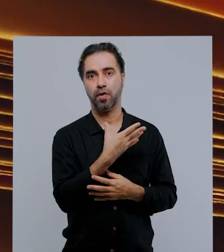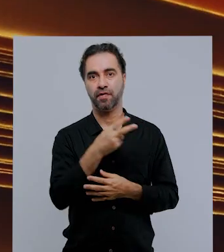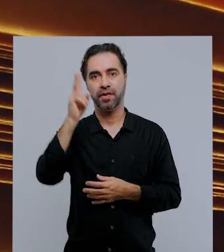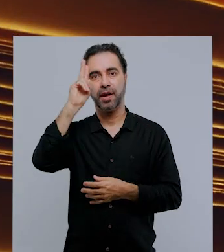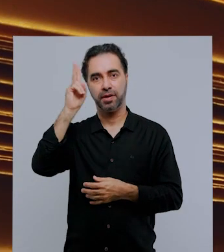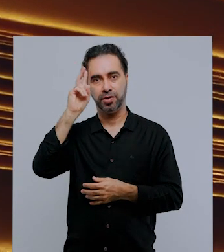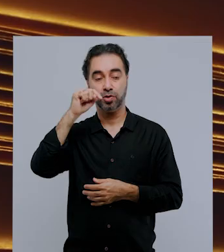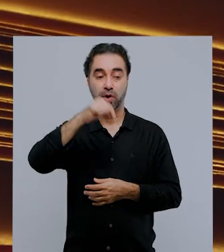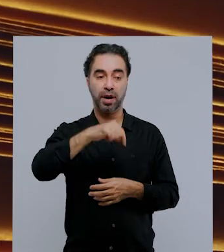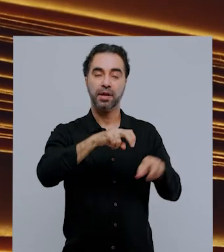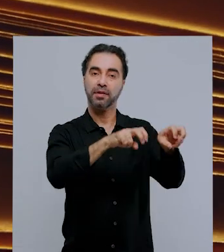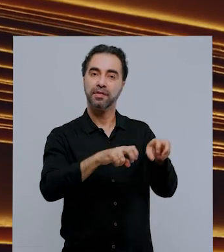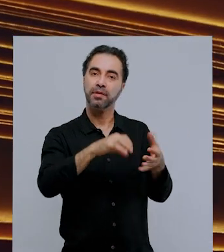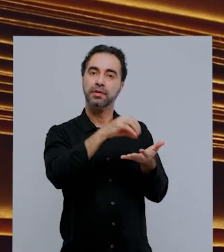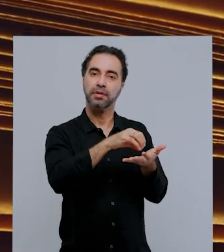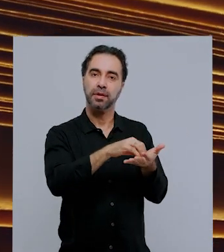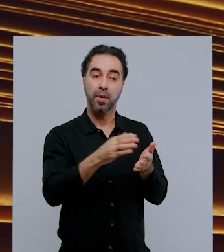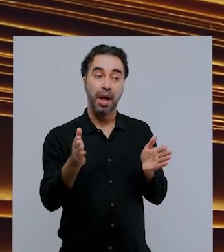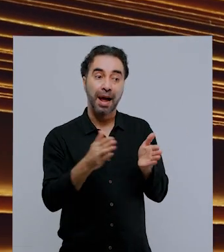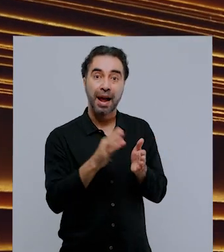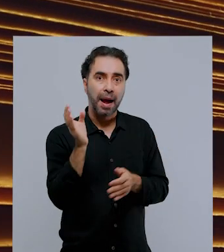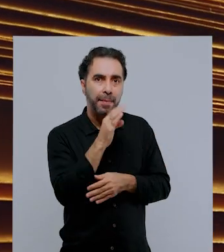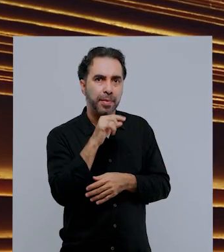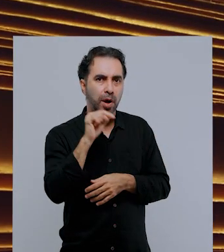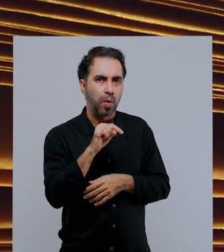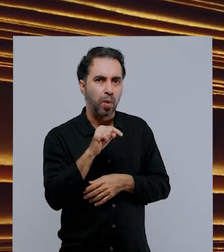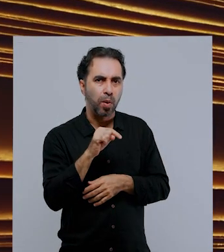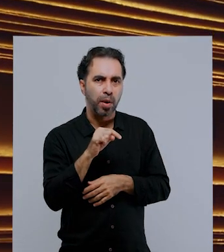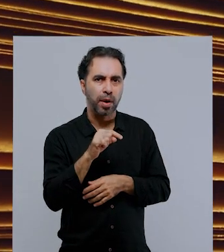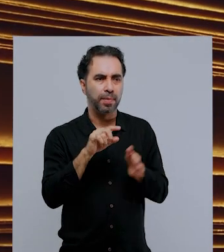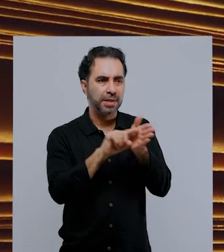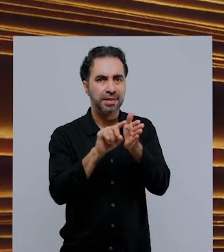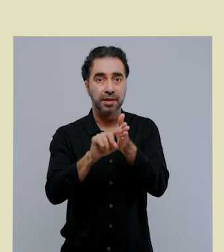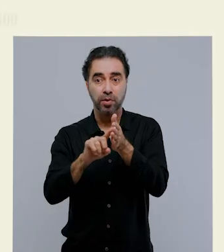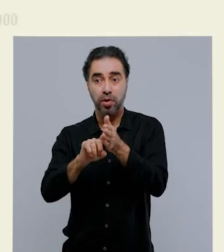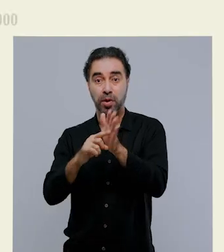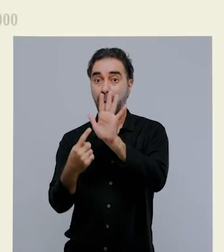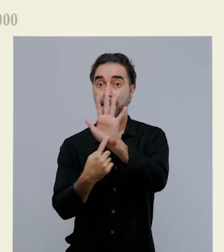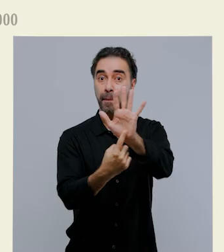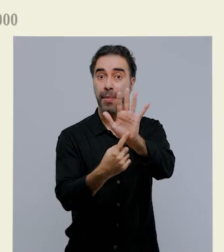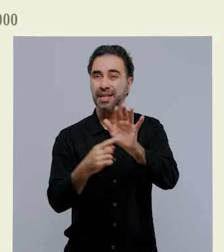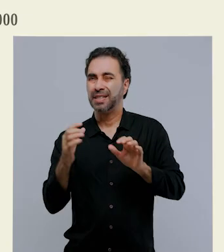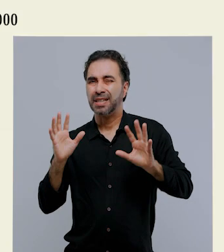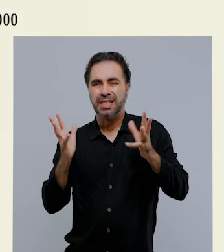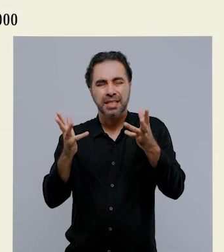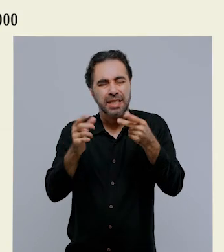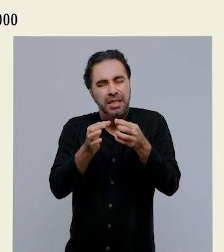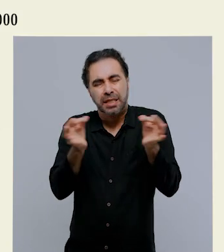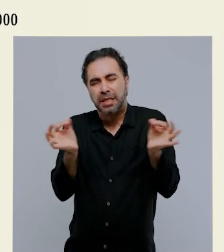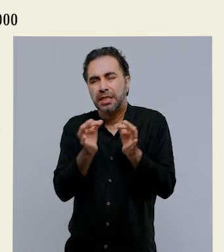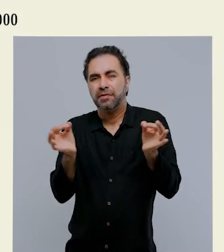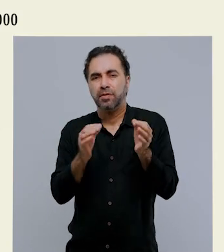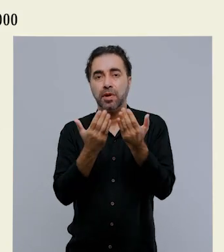Central. Recentemente, os pesquisadores trouxeram à luz uma descoberta incrível e que abre um novo capítulo